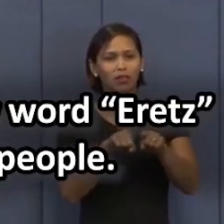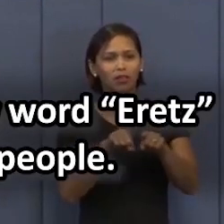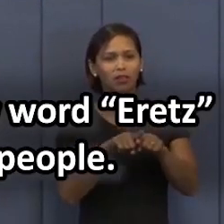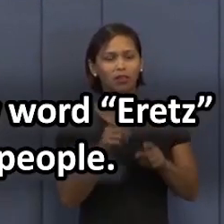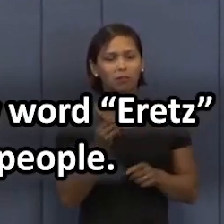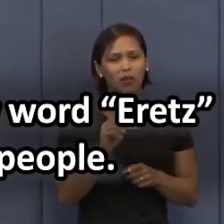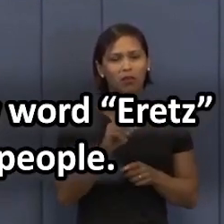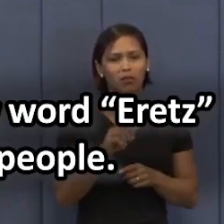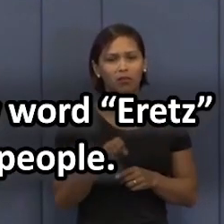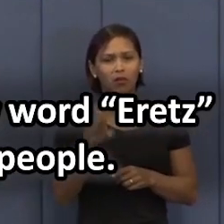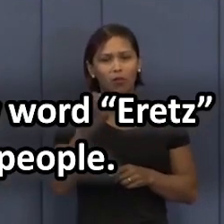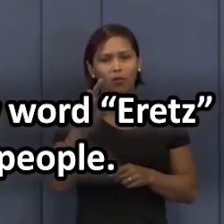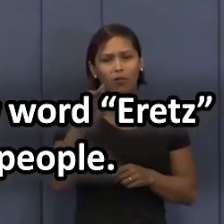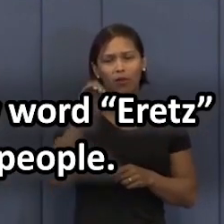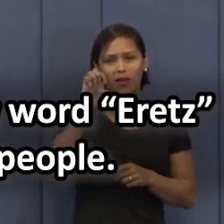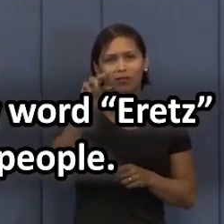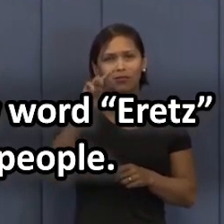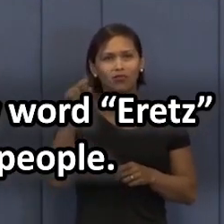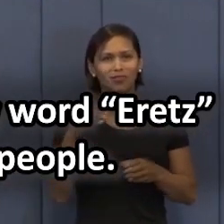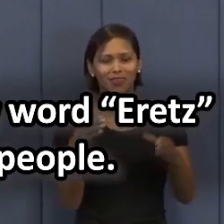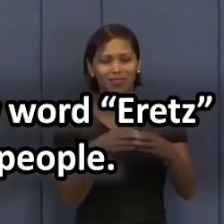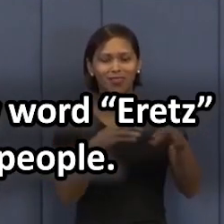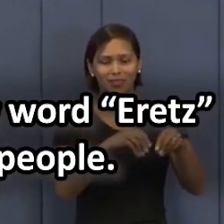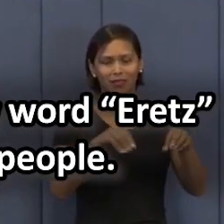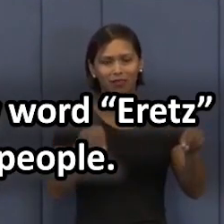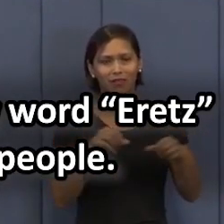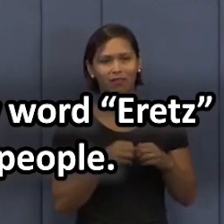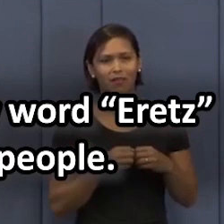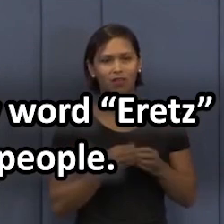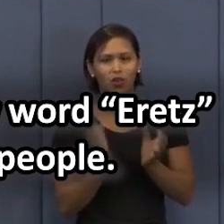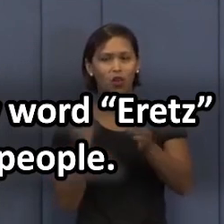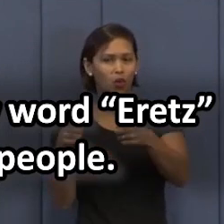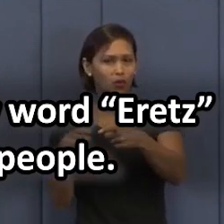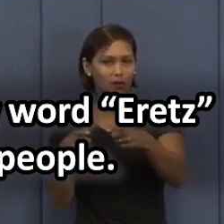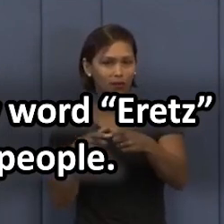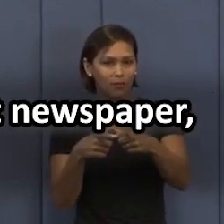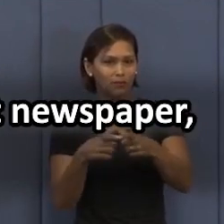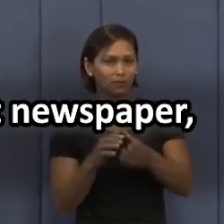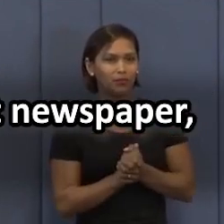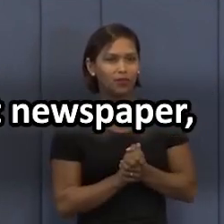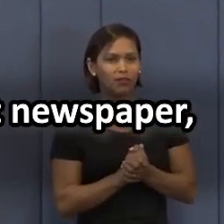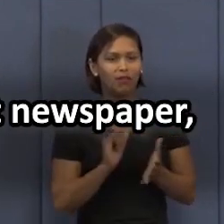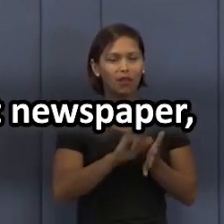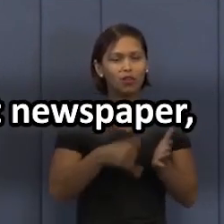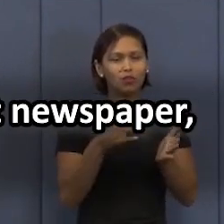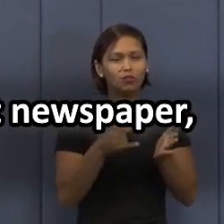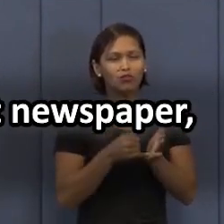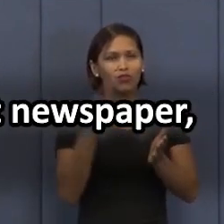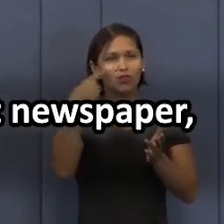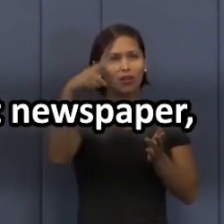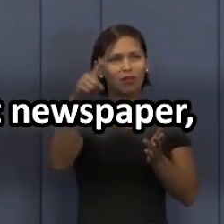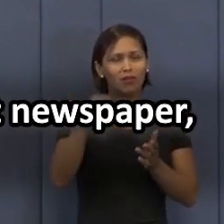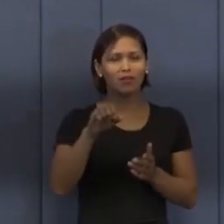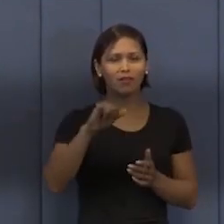que também não é o Eretz, né? O Eretz é a terra, o território. Inclusive, tem até um jornal em Jerusalém,